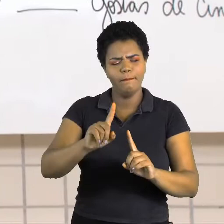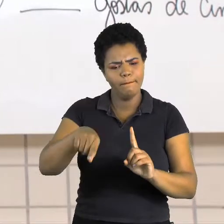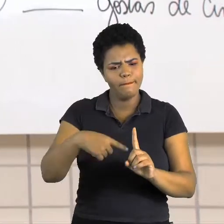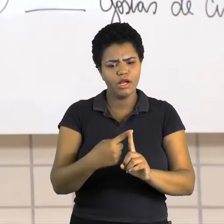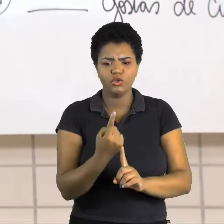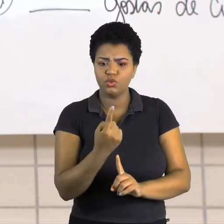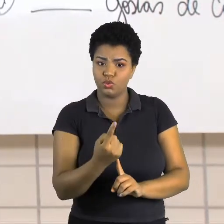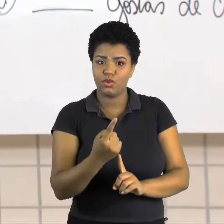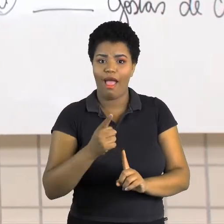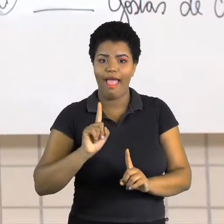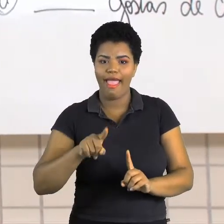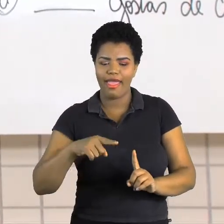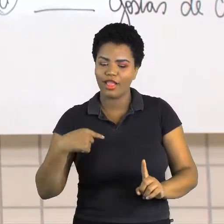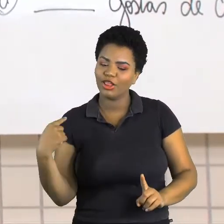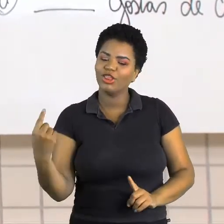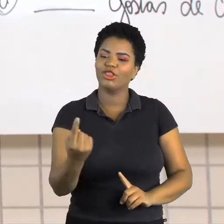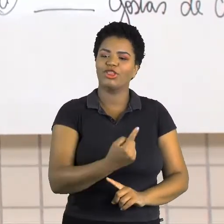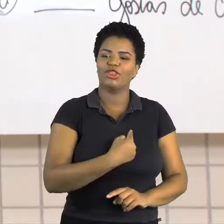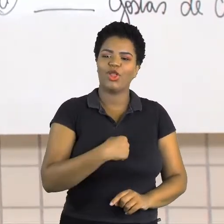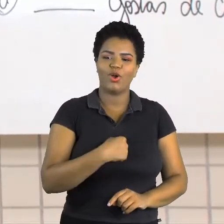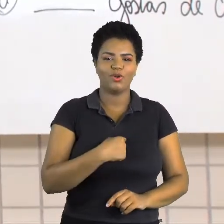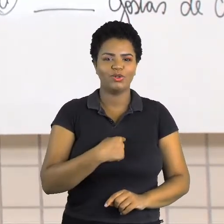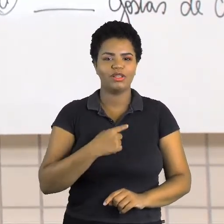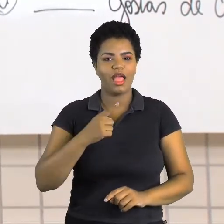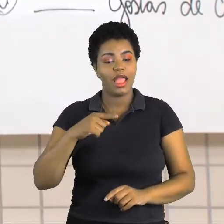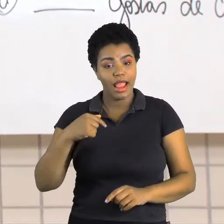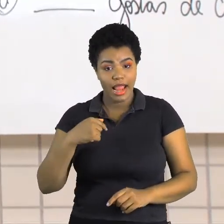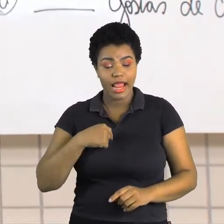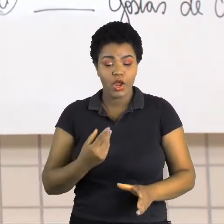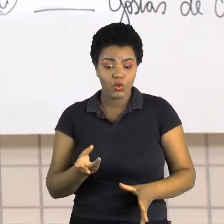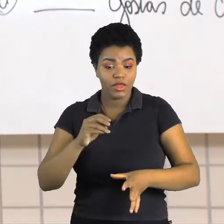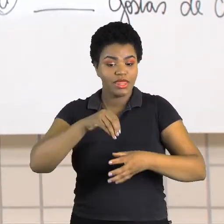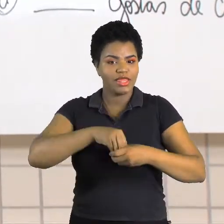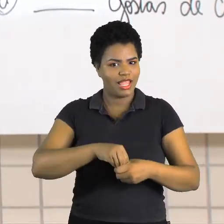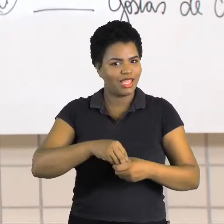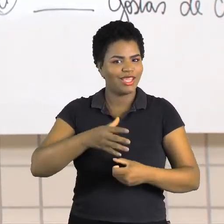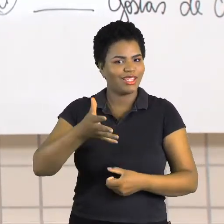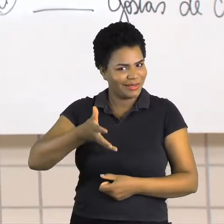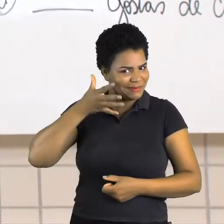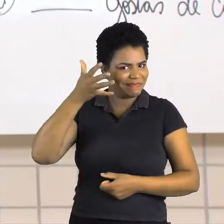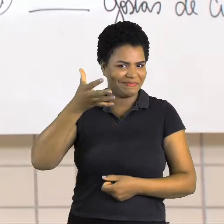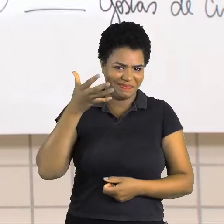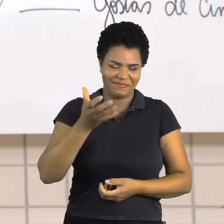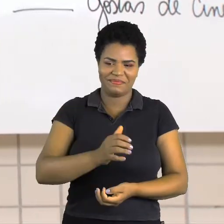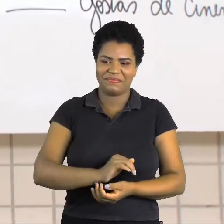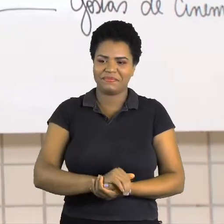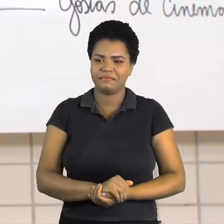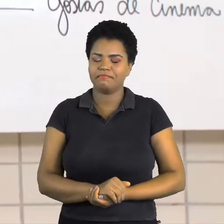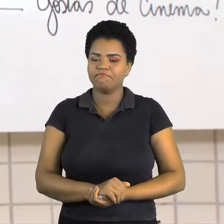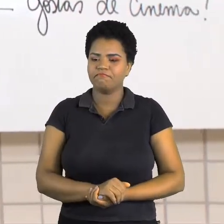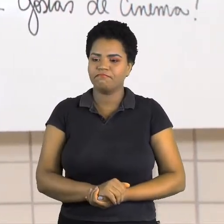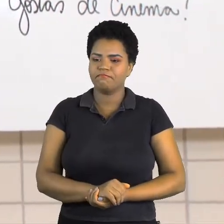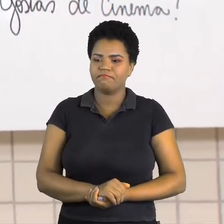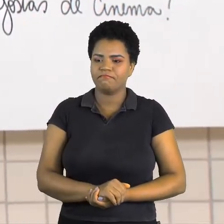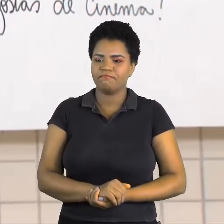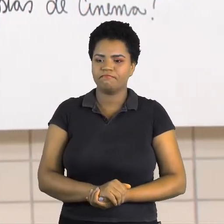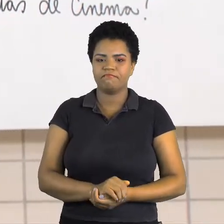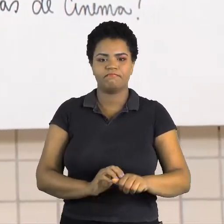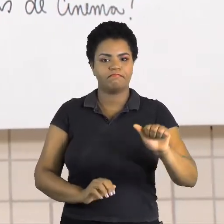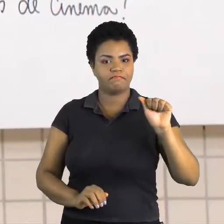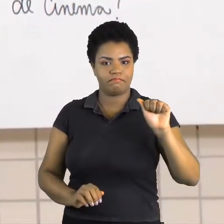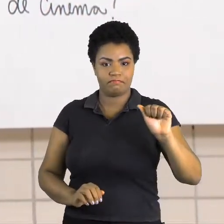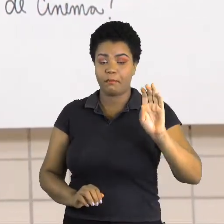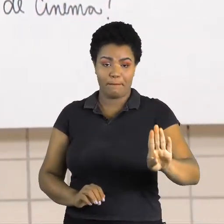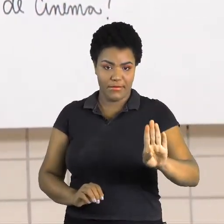somos nós. Nós, eu me incluo nessa fala, nós. Segundo exemplo.